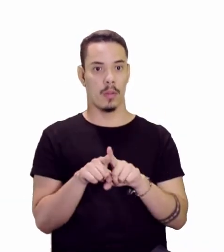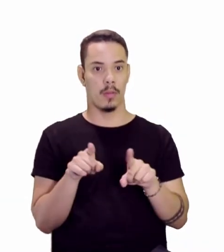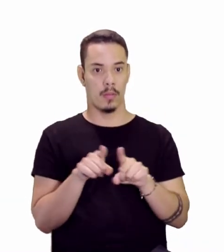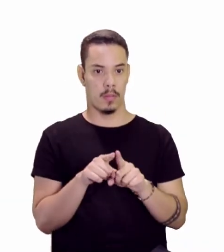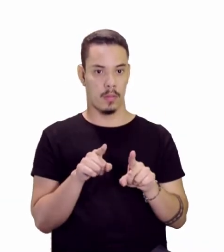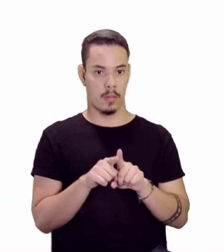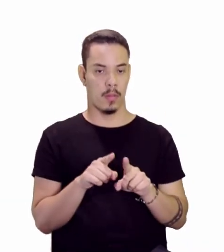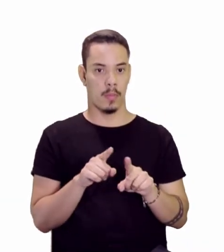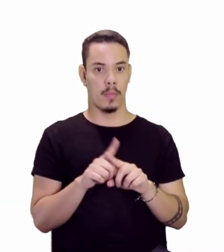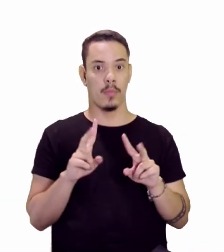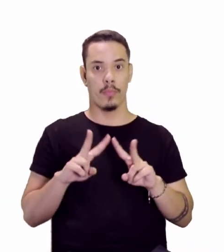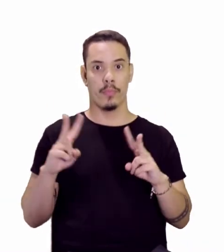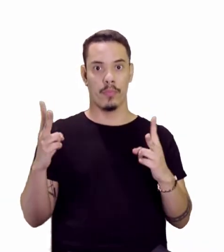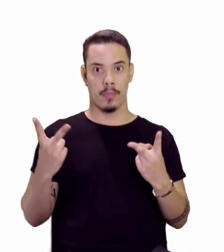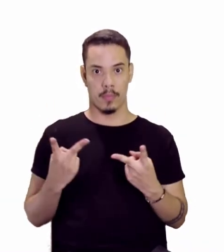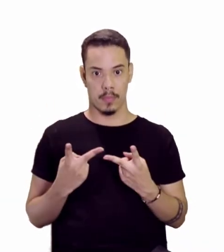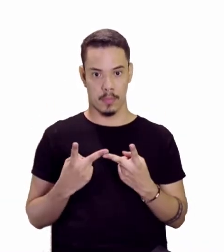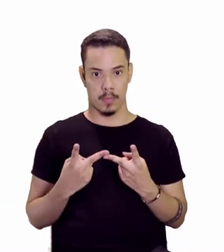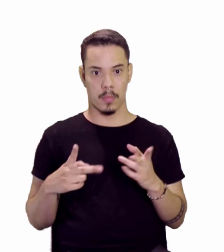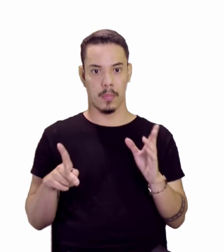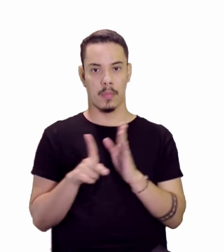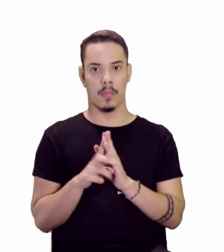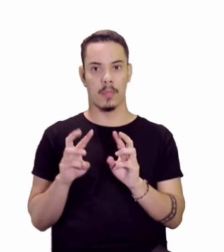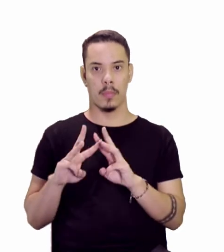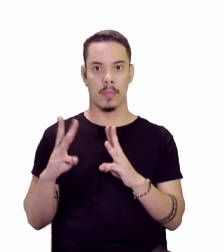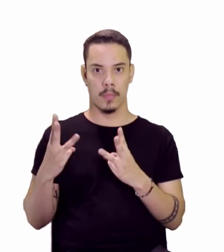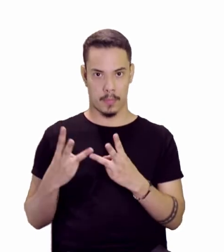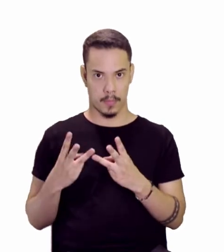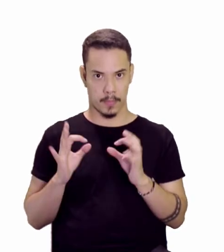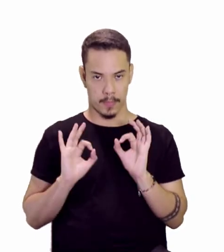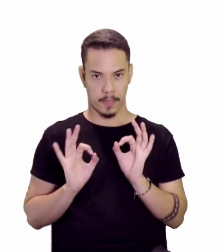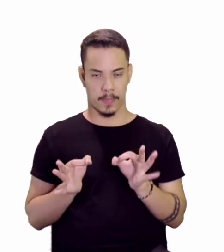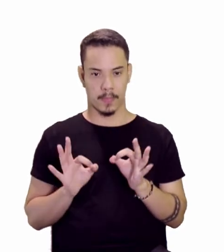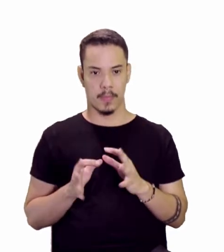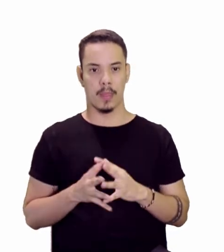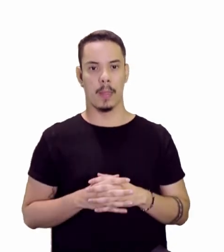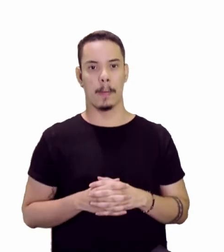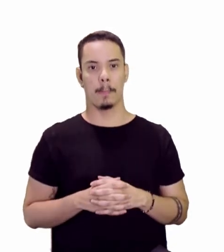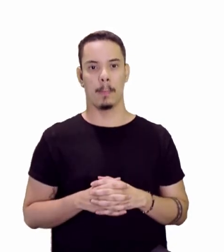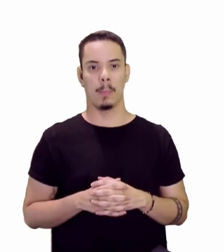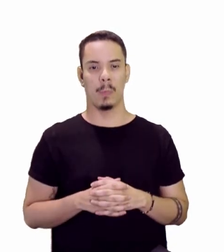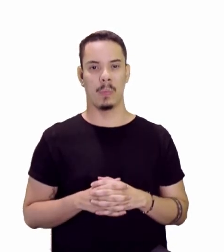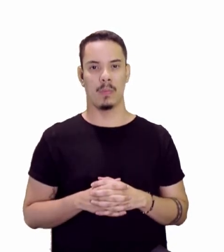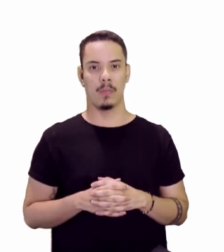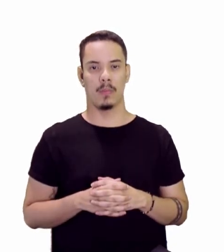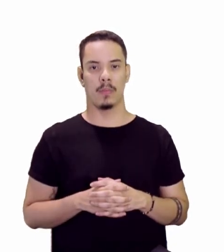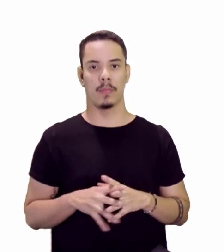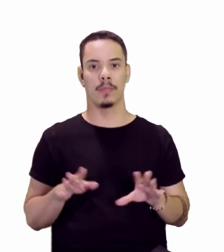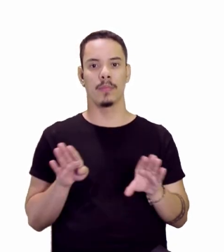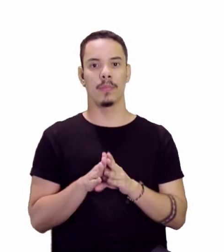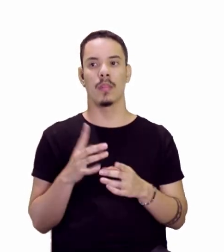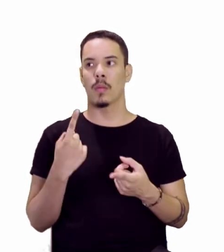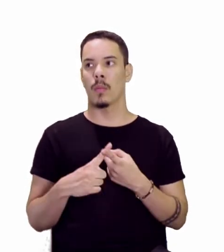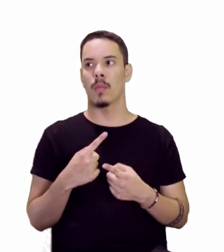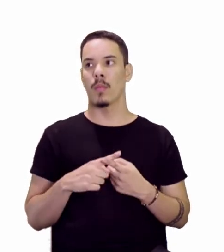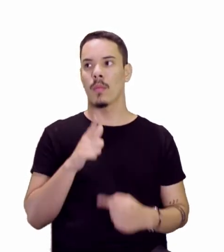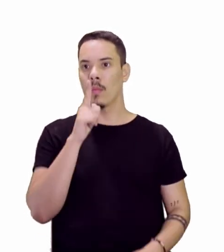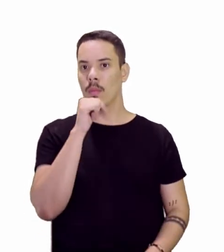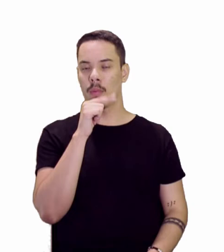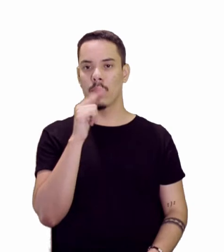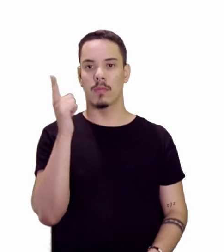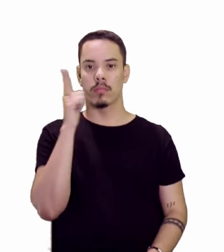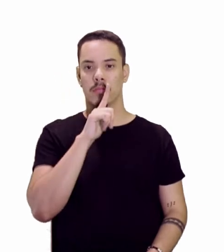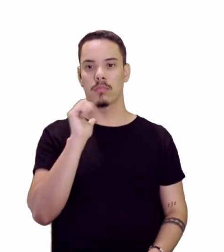fácil medir o volume que eu medir a massa do corpo, né, Deise? Isso. Porque como o líquido ele vai assumir a forma do corpo